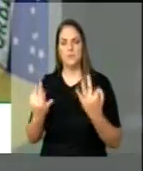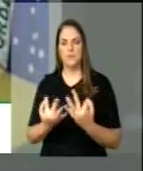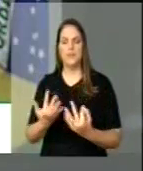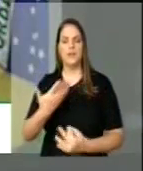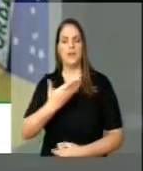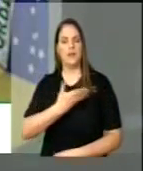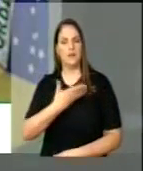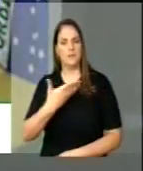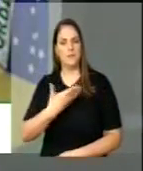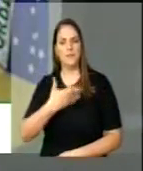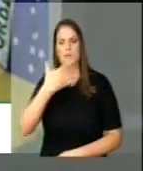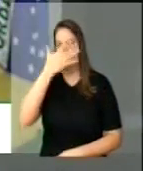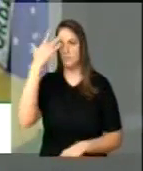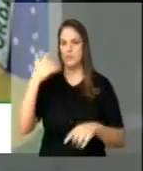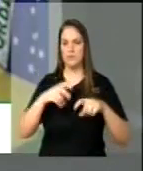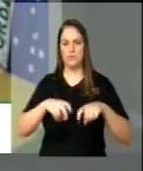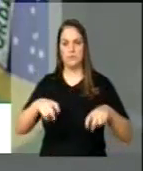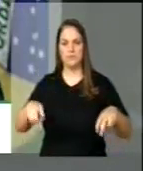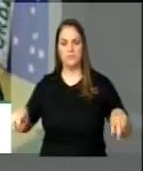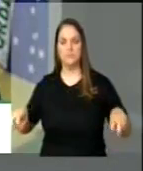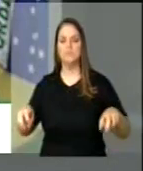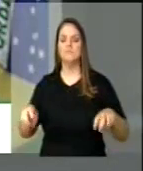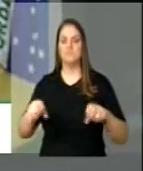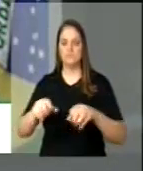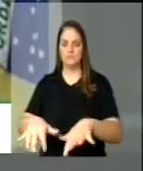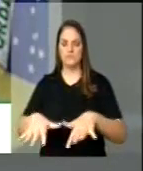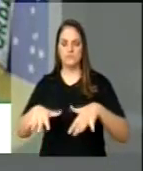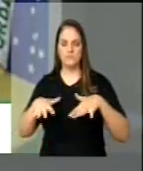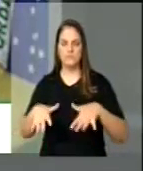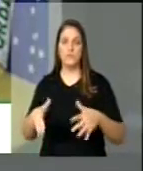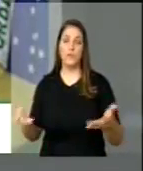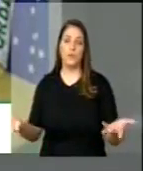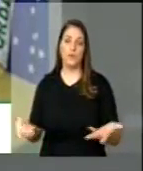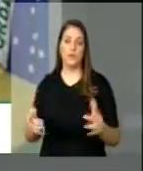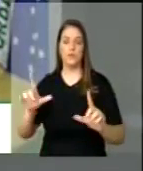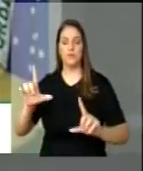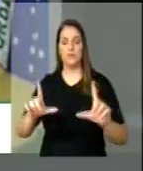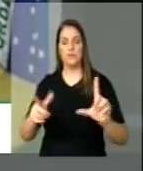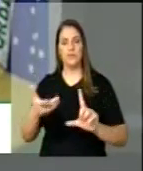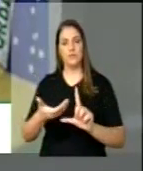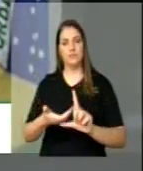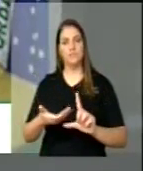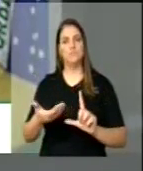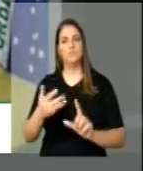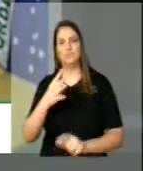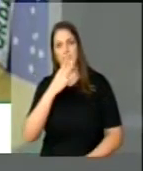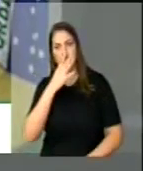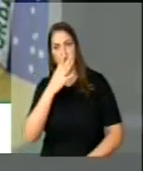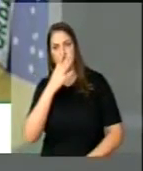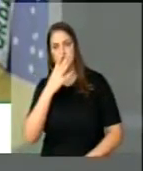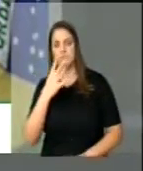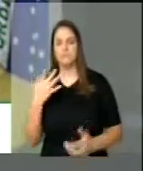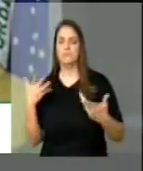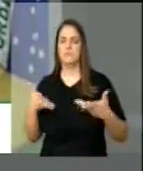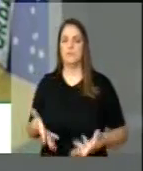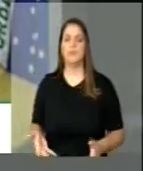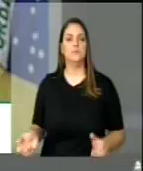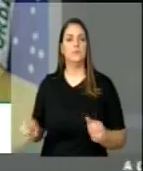que vêm a esse plenário e estão hoje pela TV Câmara participando dessa merecida